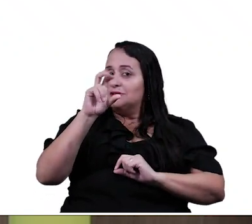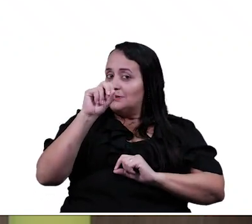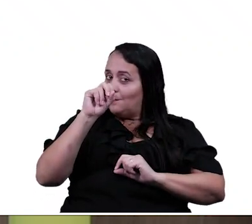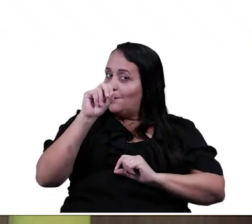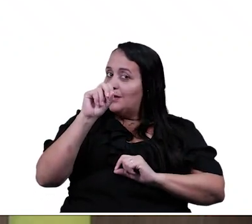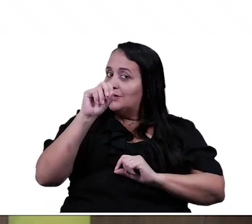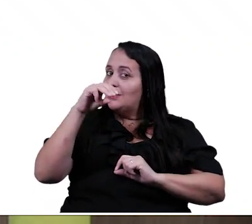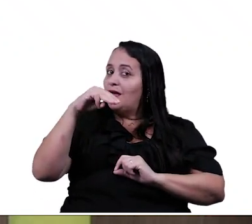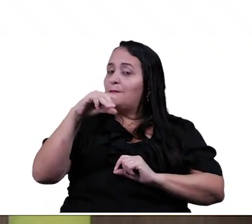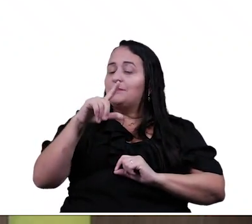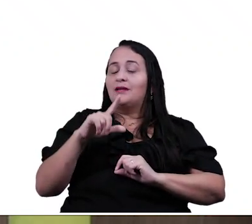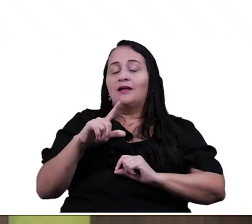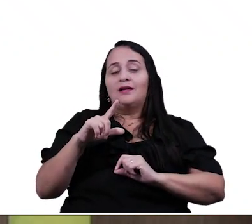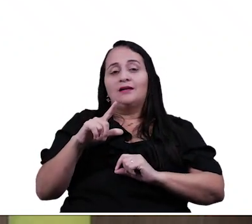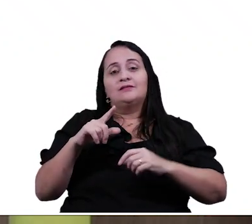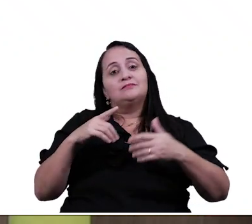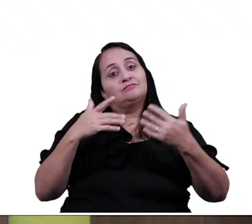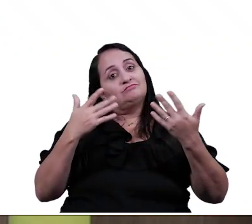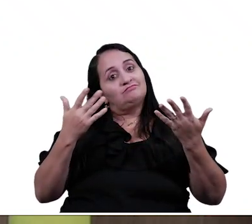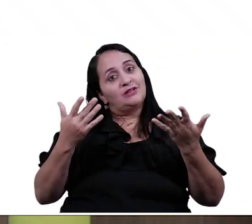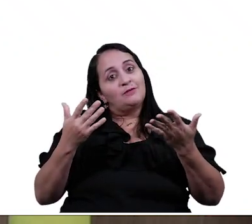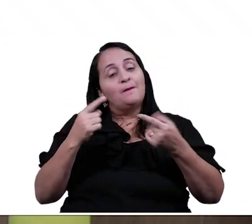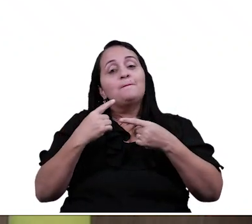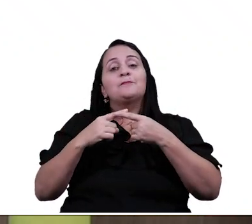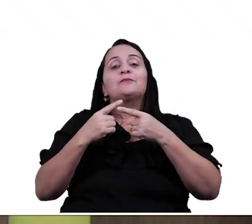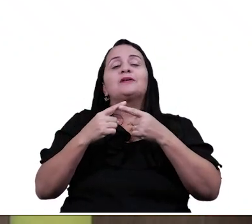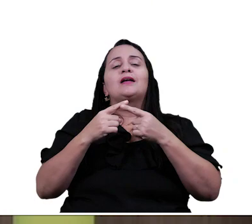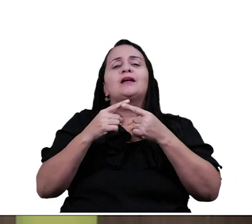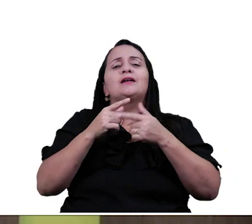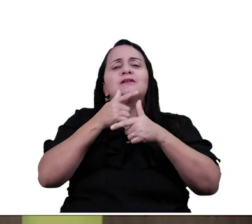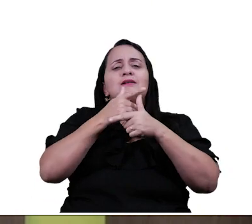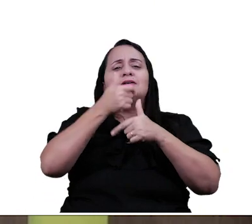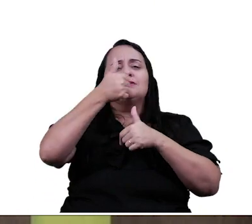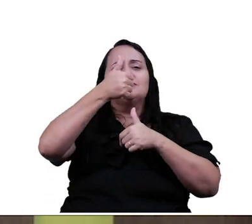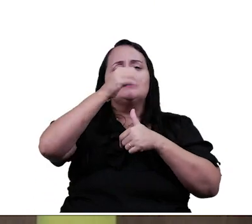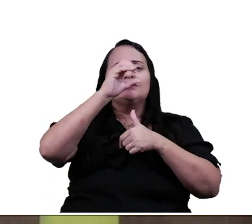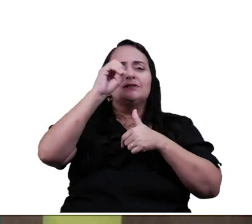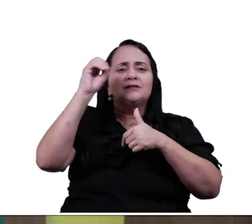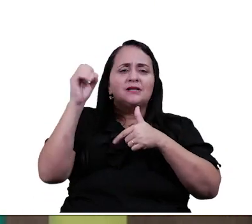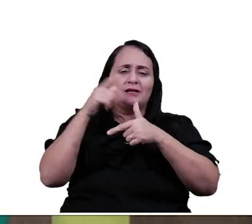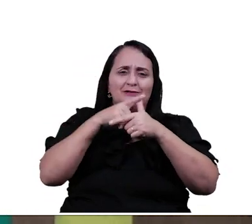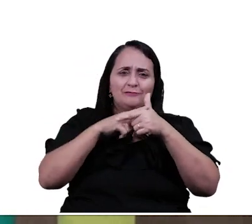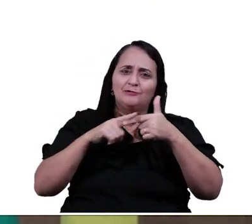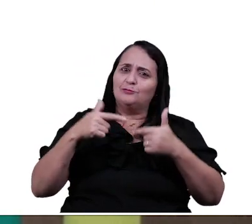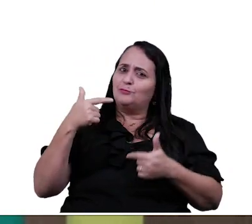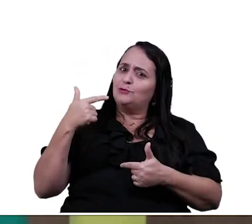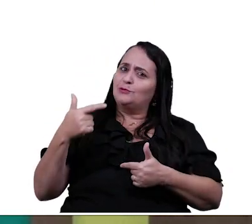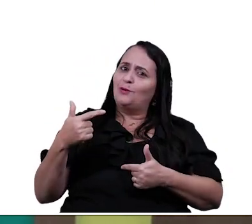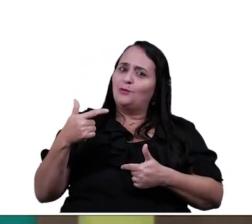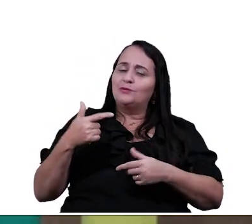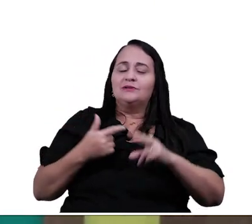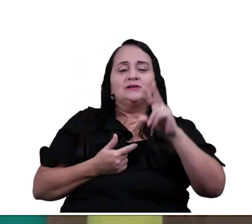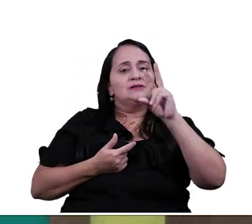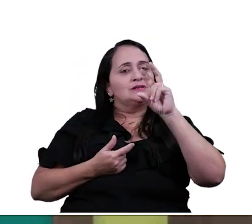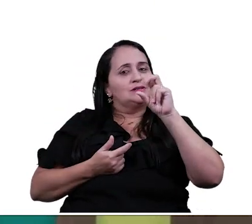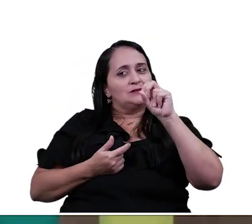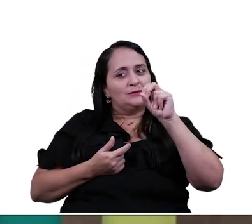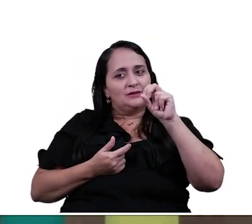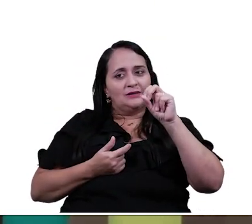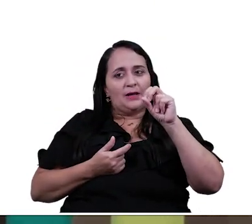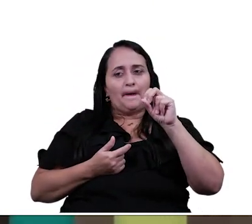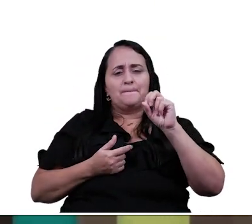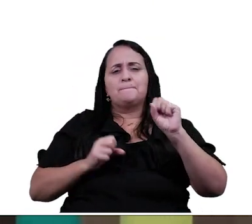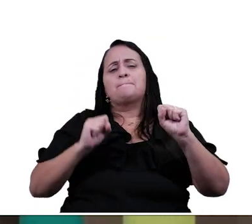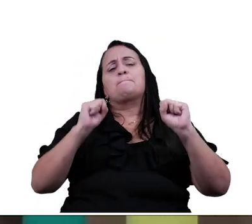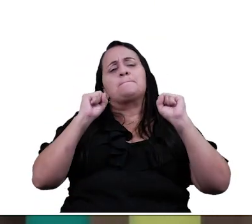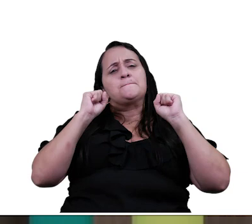50, porque é a metade de 100, certo? Mas para facilitar para você, nós resolvemos esse